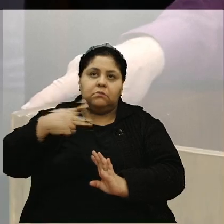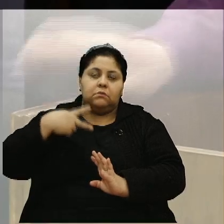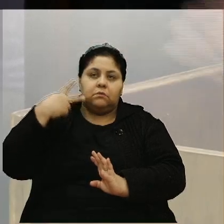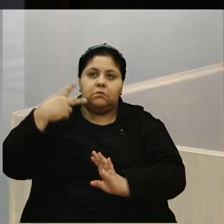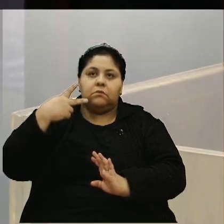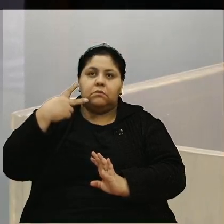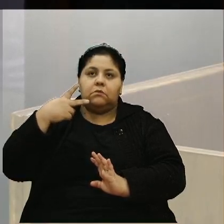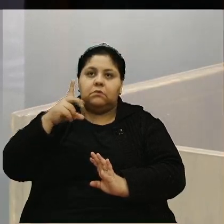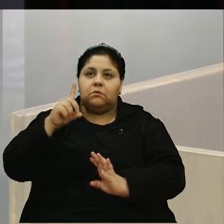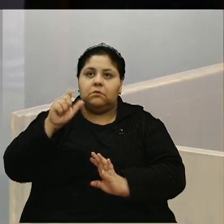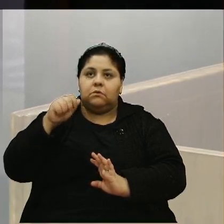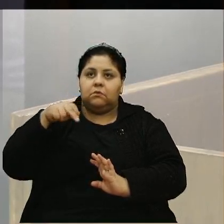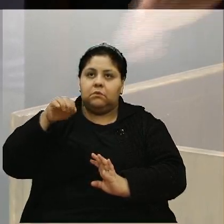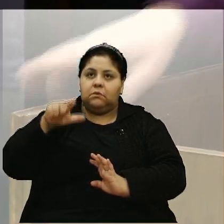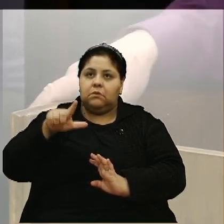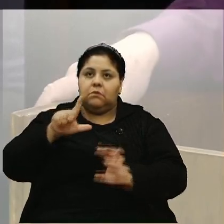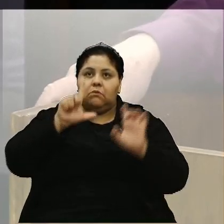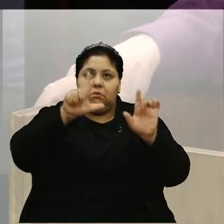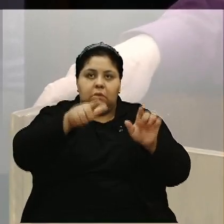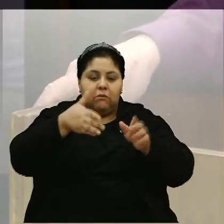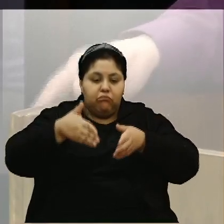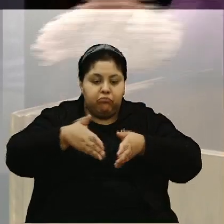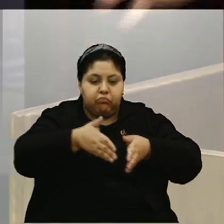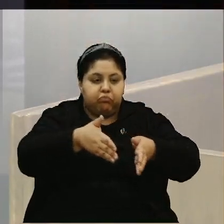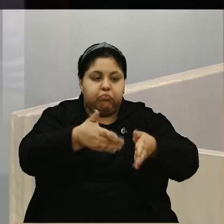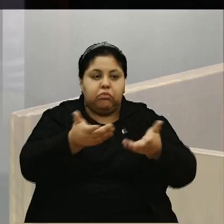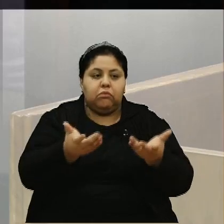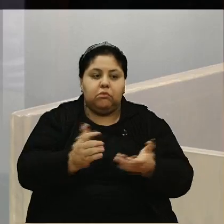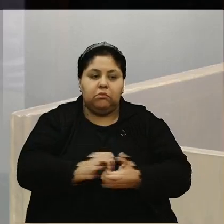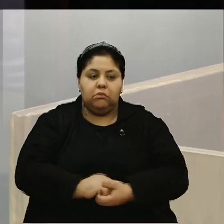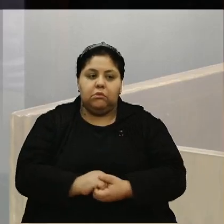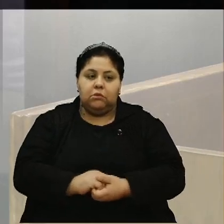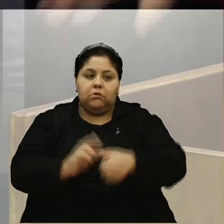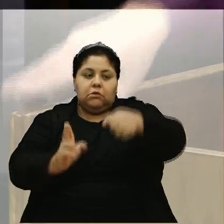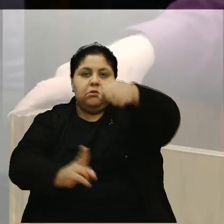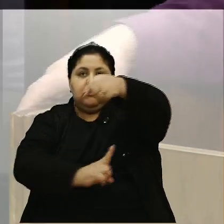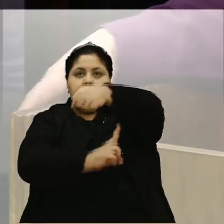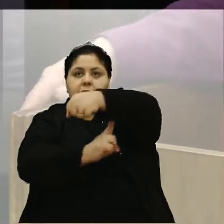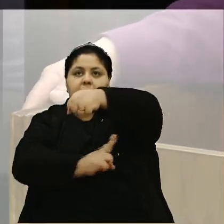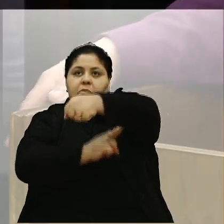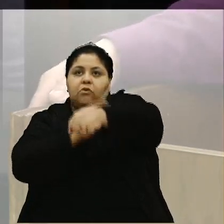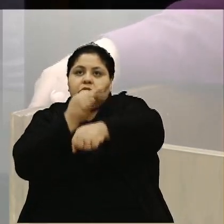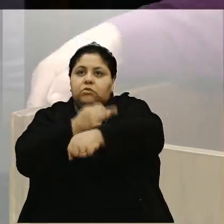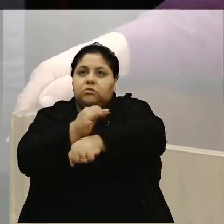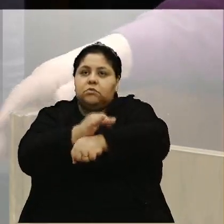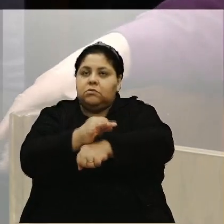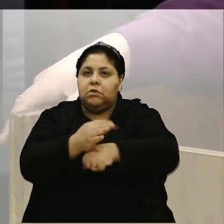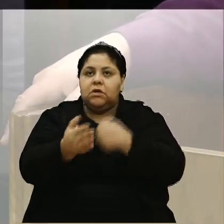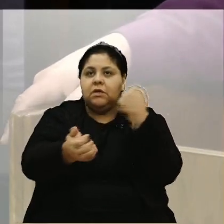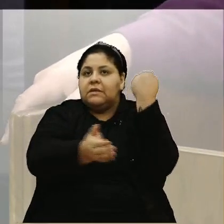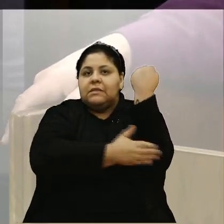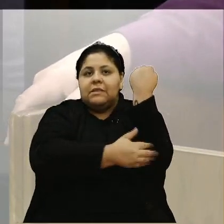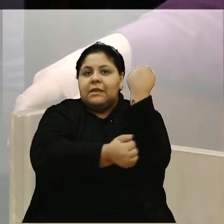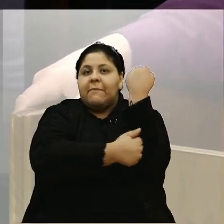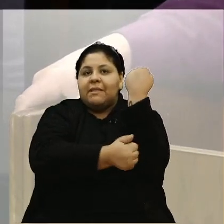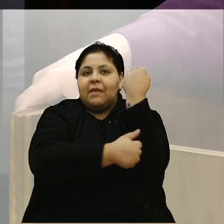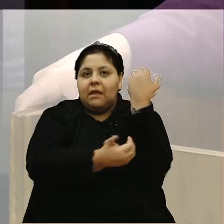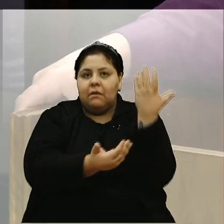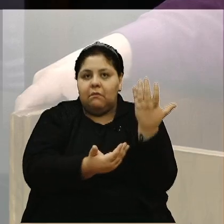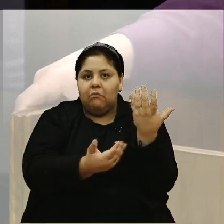lugar mais estreito para o rio, para fazer talvez uma ponte provisória, que nem de madeira, lá, que nem lá no Bananal.